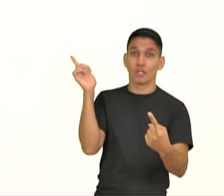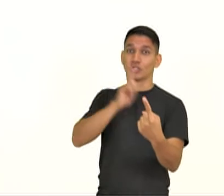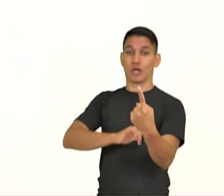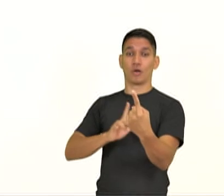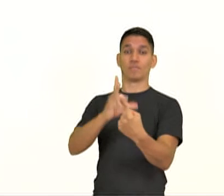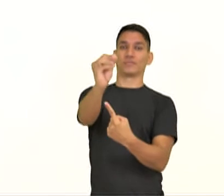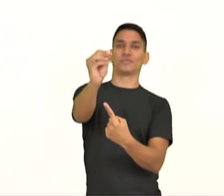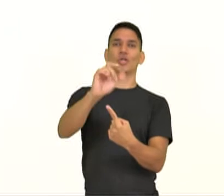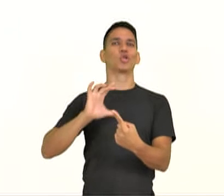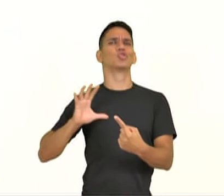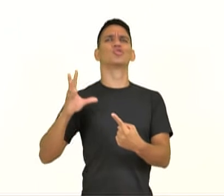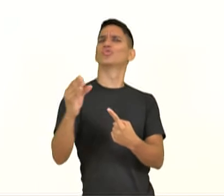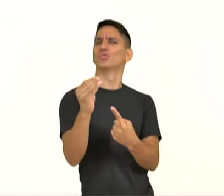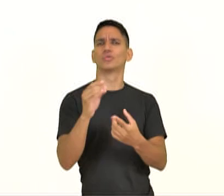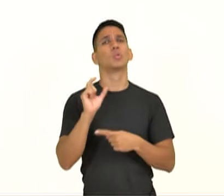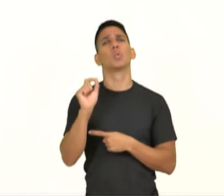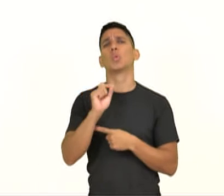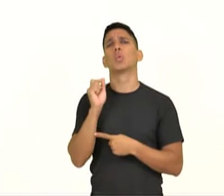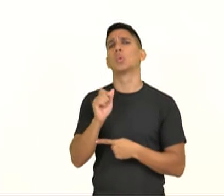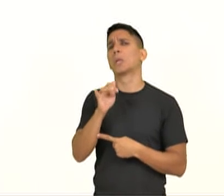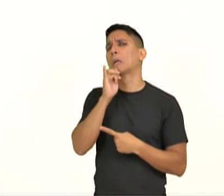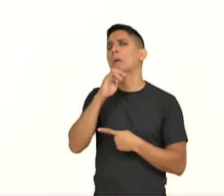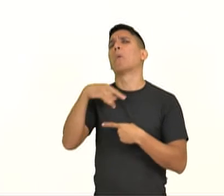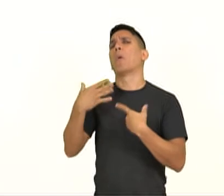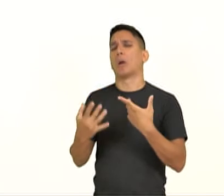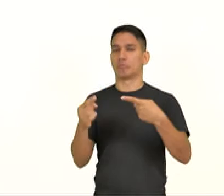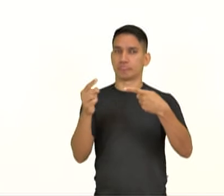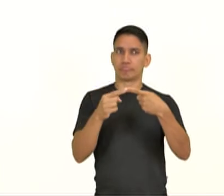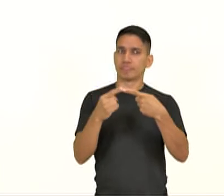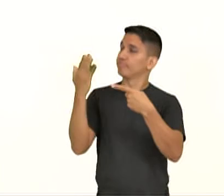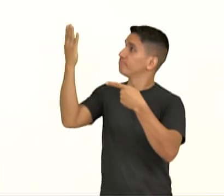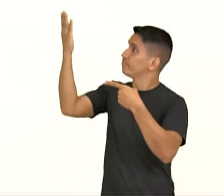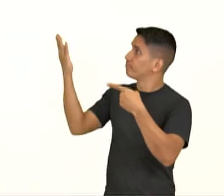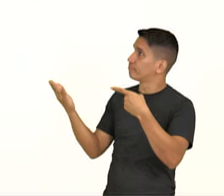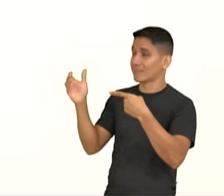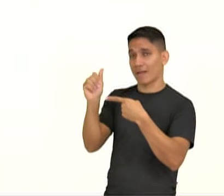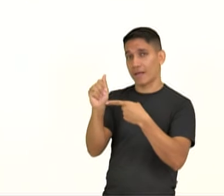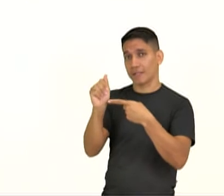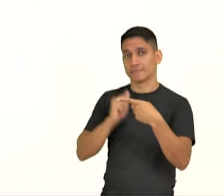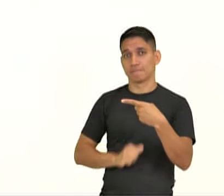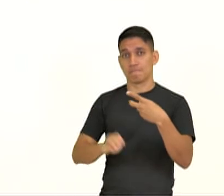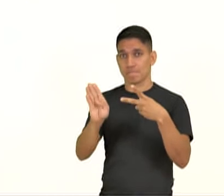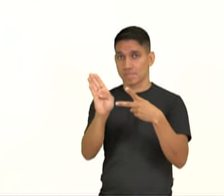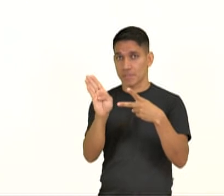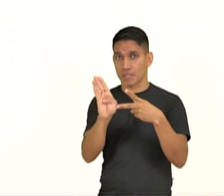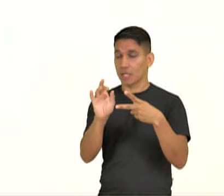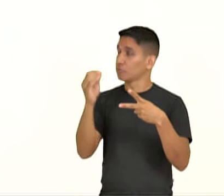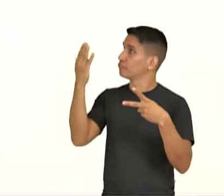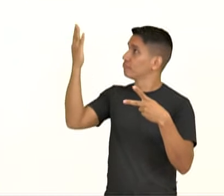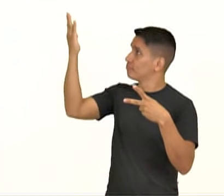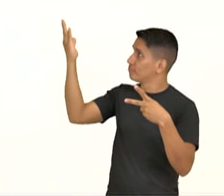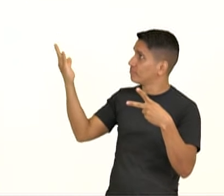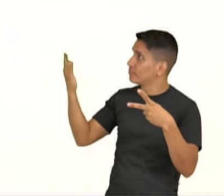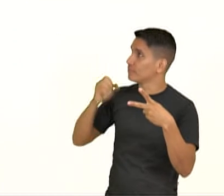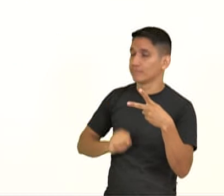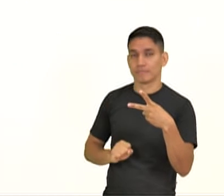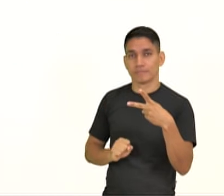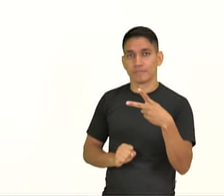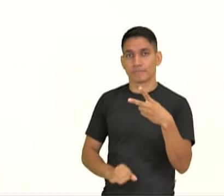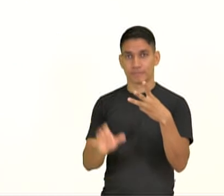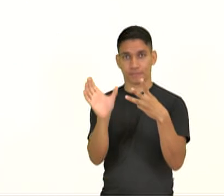esse que a gente viu por último. Letra A, futsal, xadrez e handebol. Letra B, tênis, badminton e tênis de